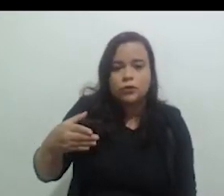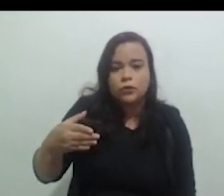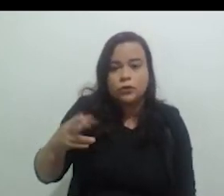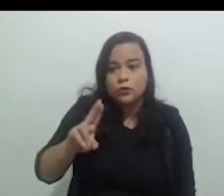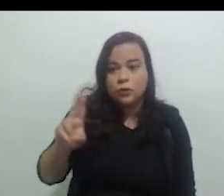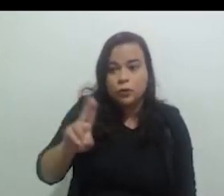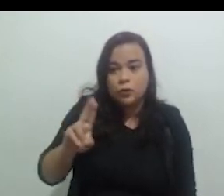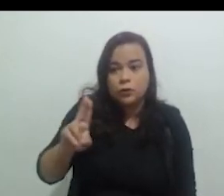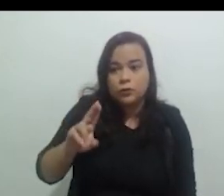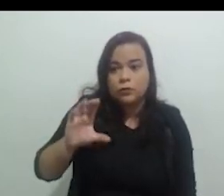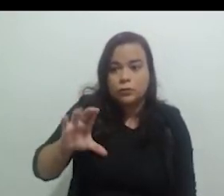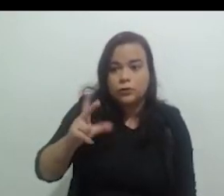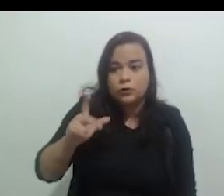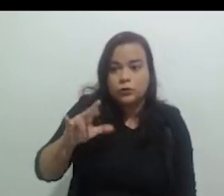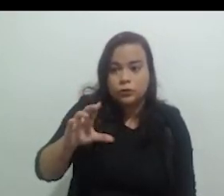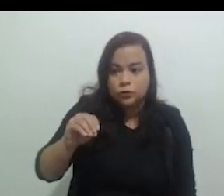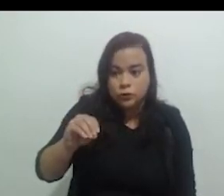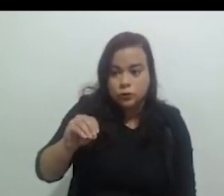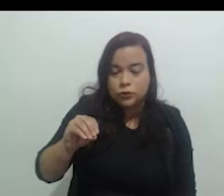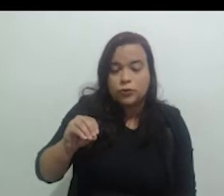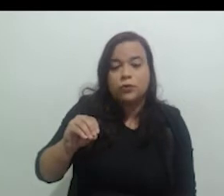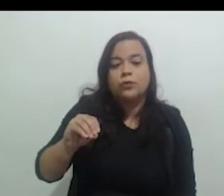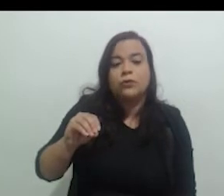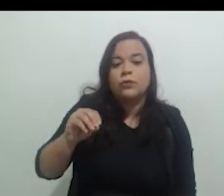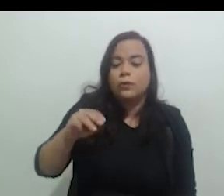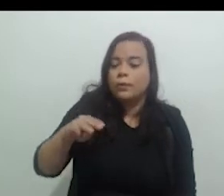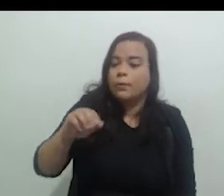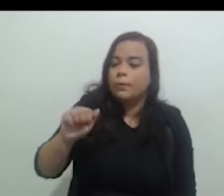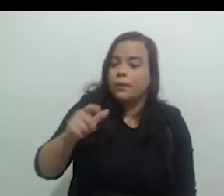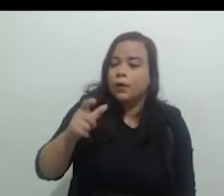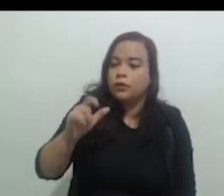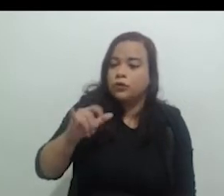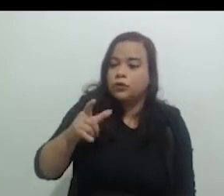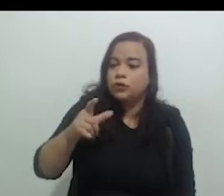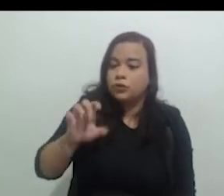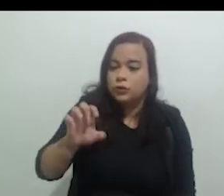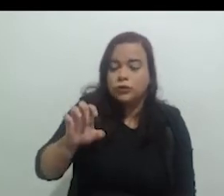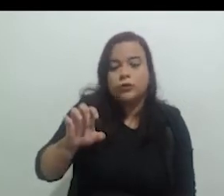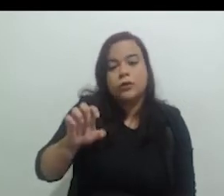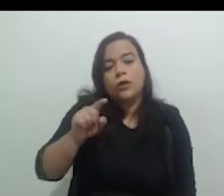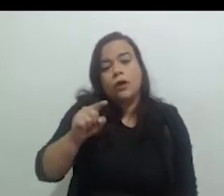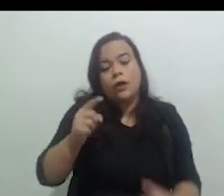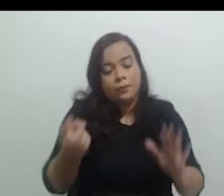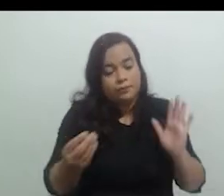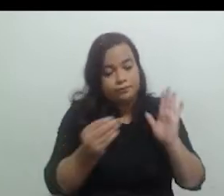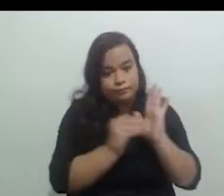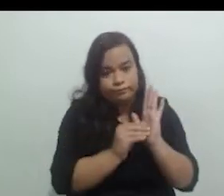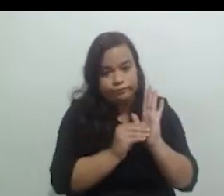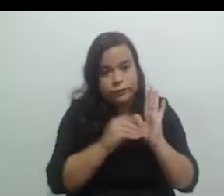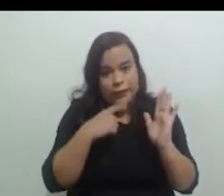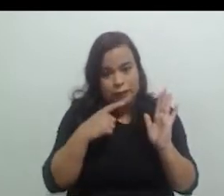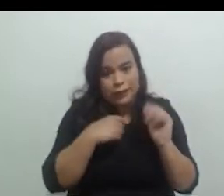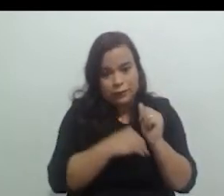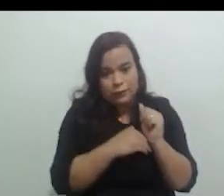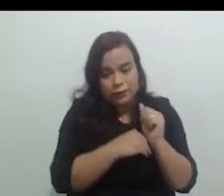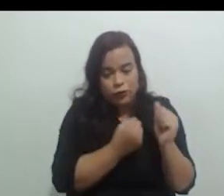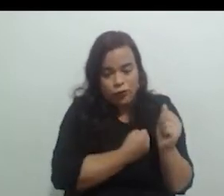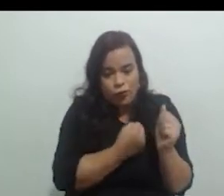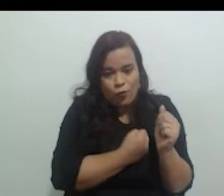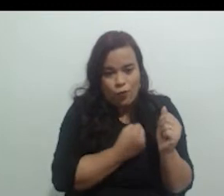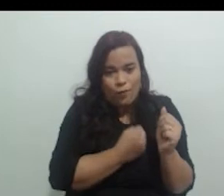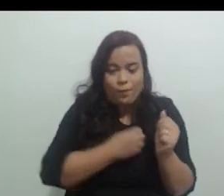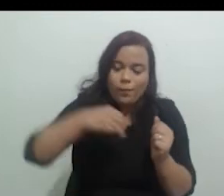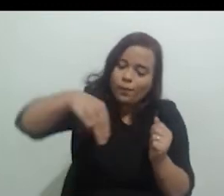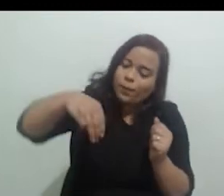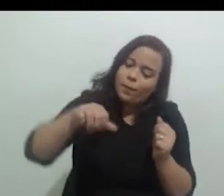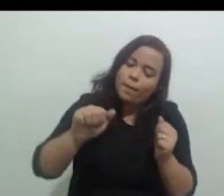está grafado com uma matrícula, assim como apresentaram uma outra certidão